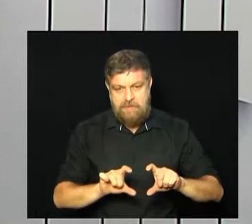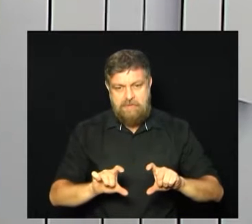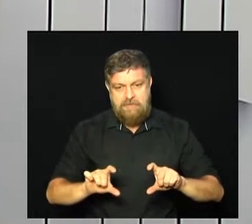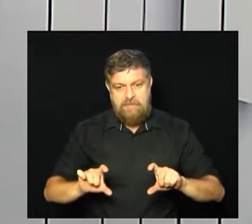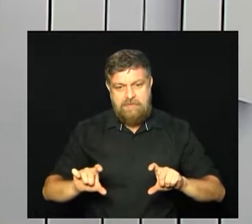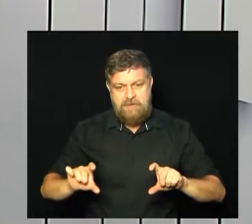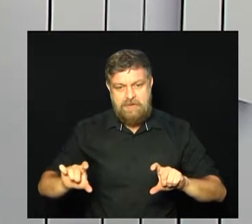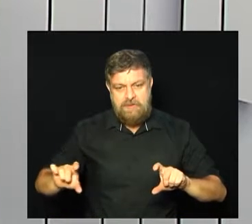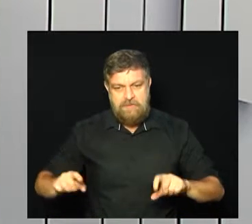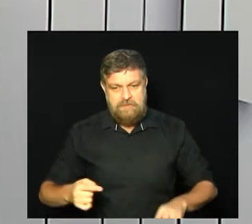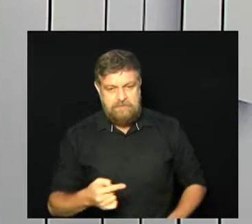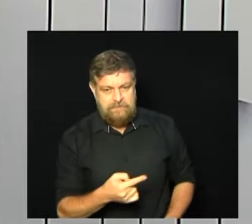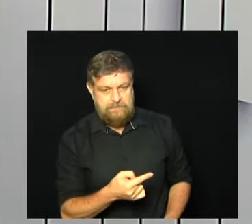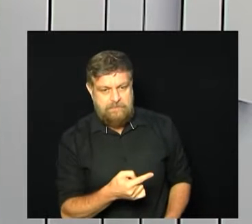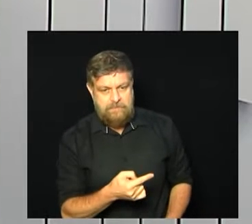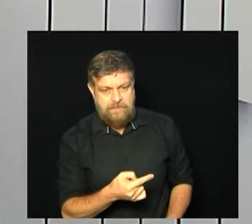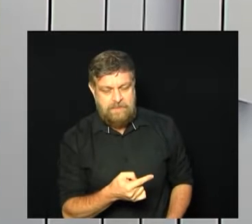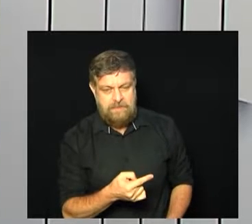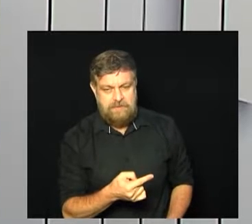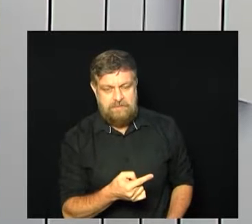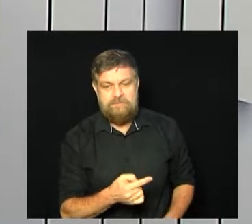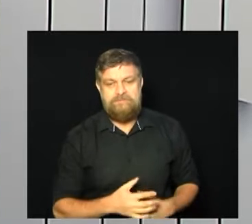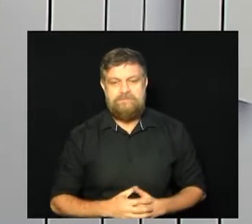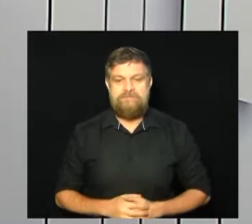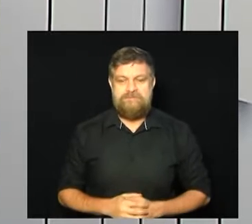978293776. 19 é o nosso DDD,